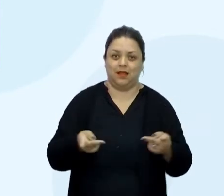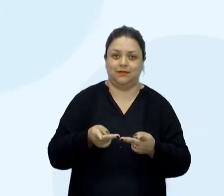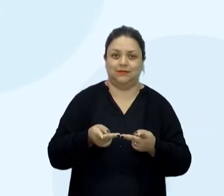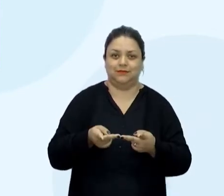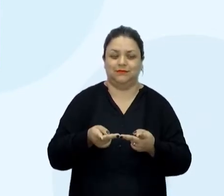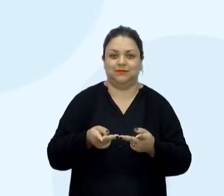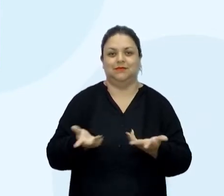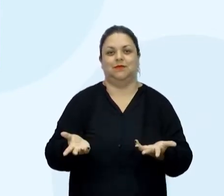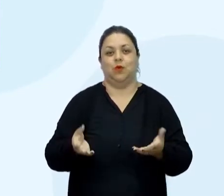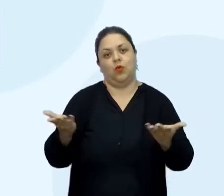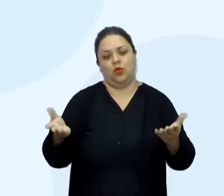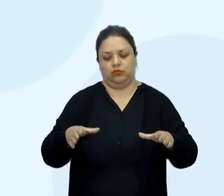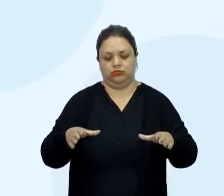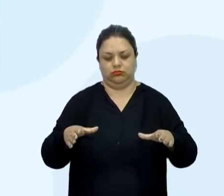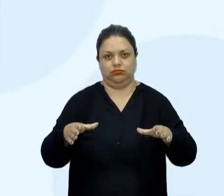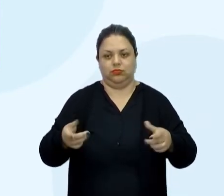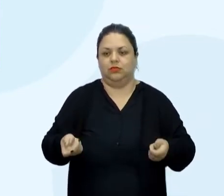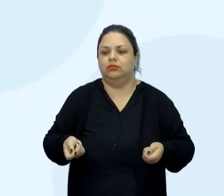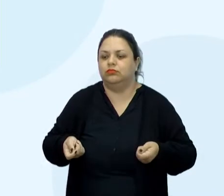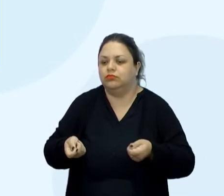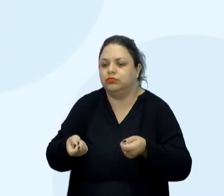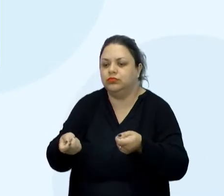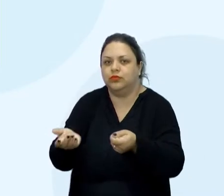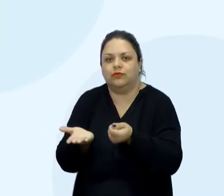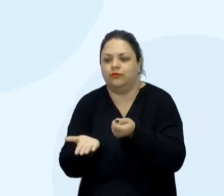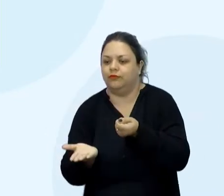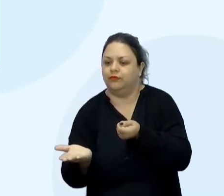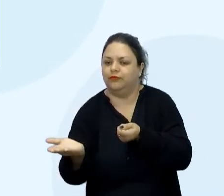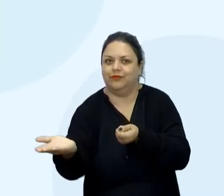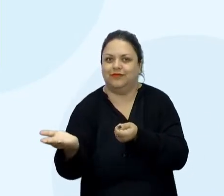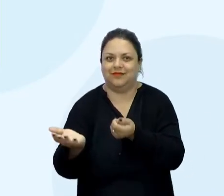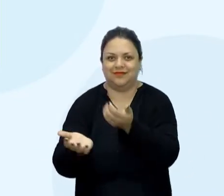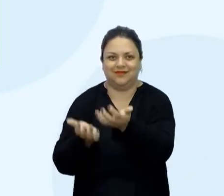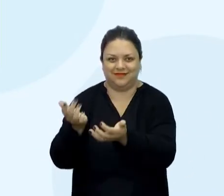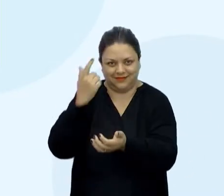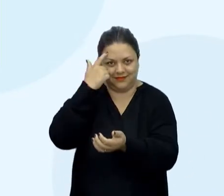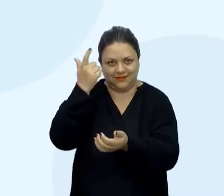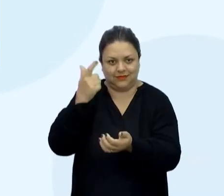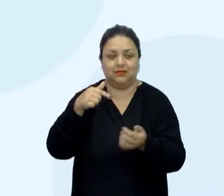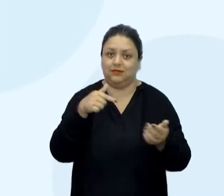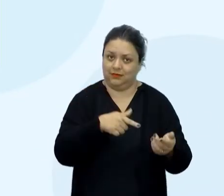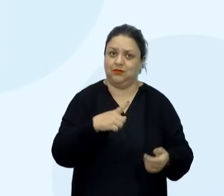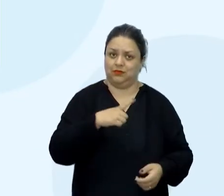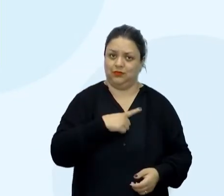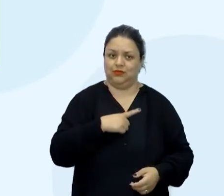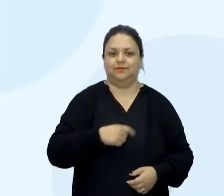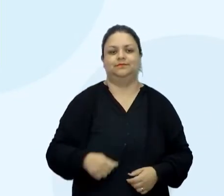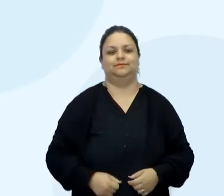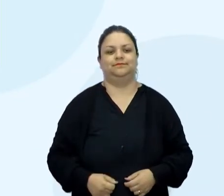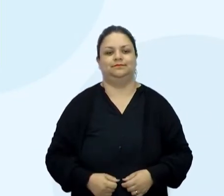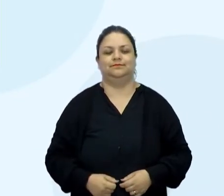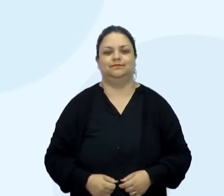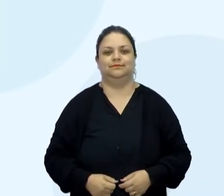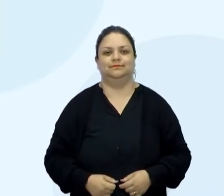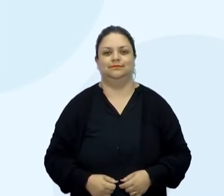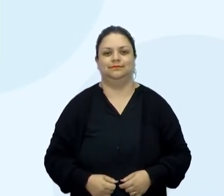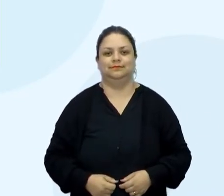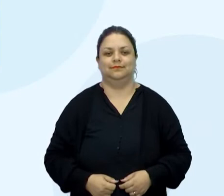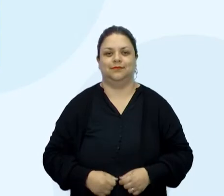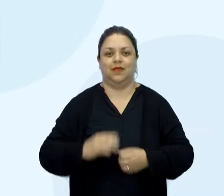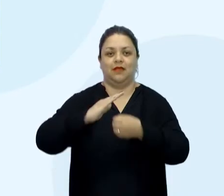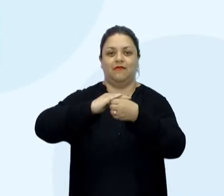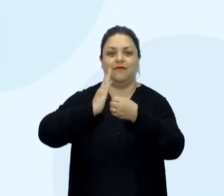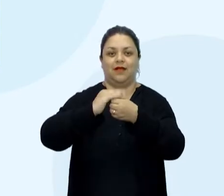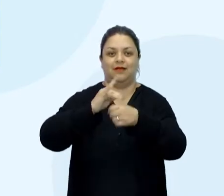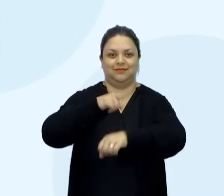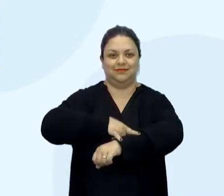no forno, por exemplo. Material sanitário, então se a gente pensar no nosso vaso